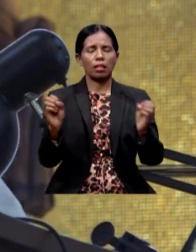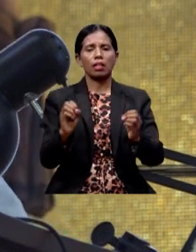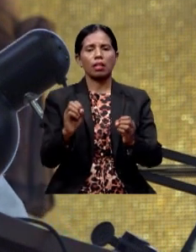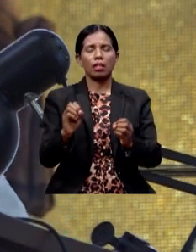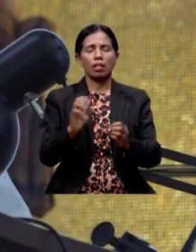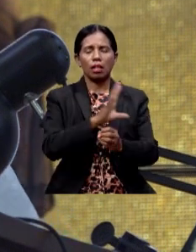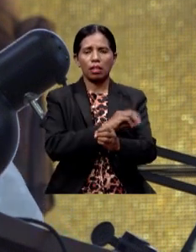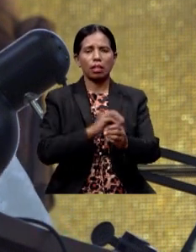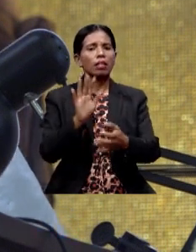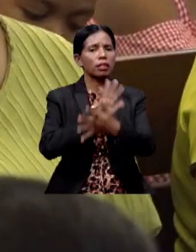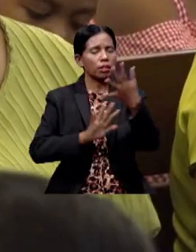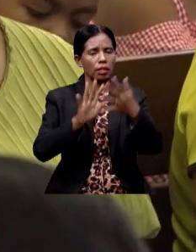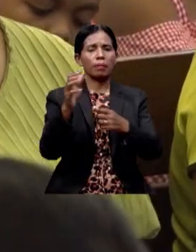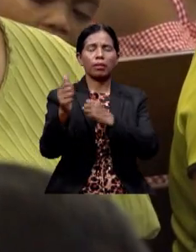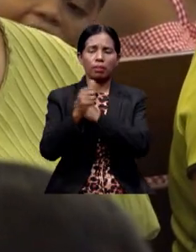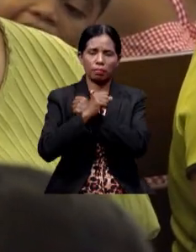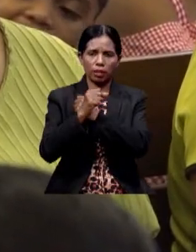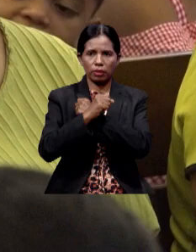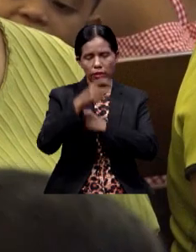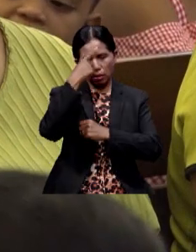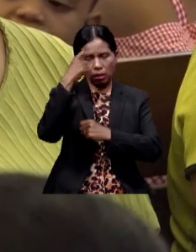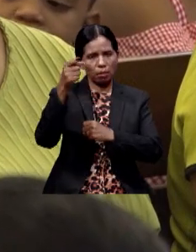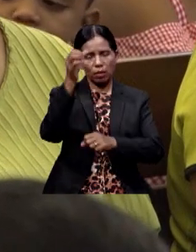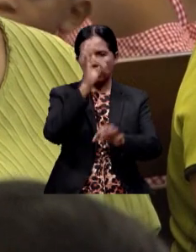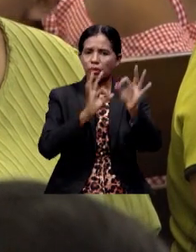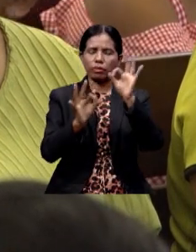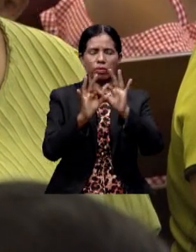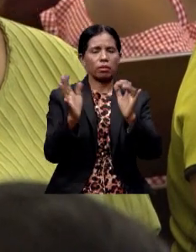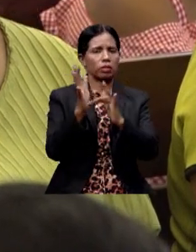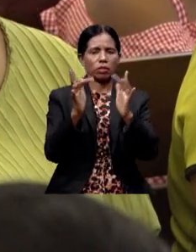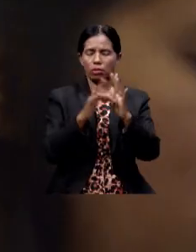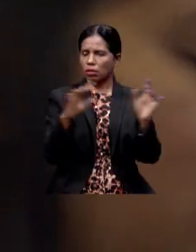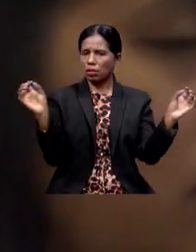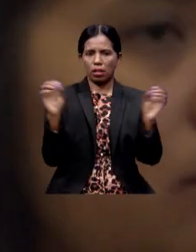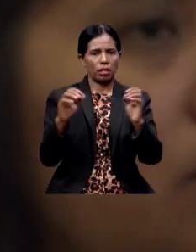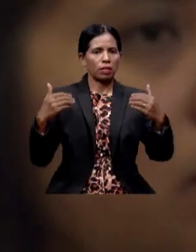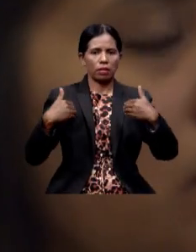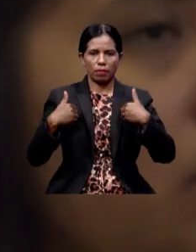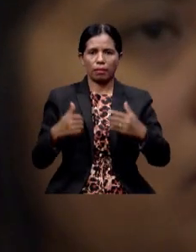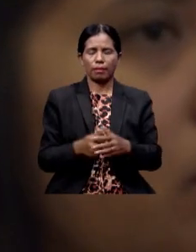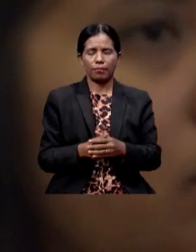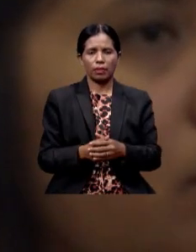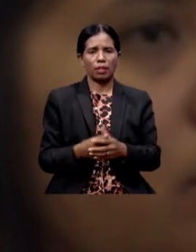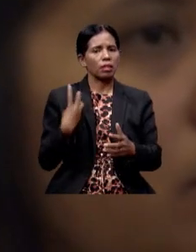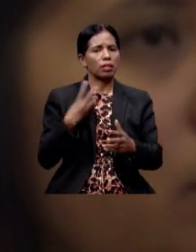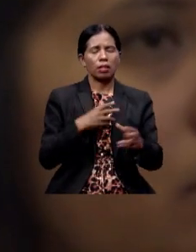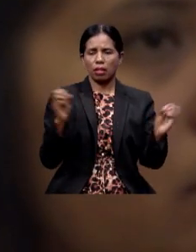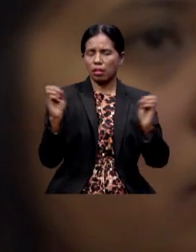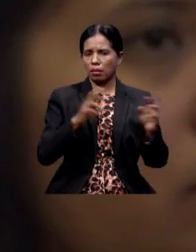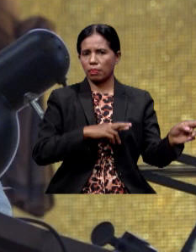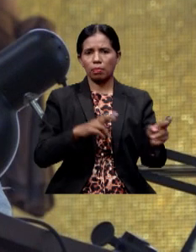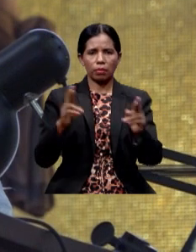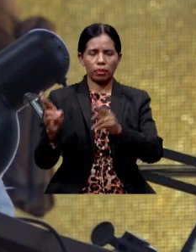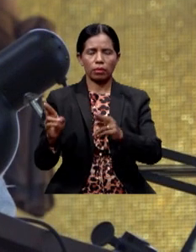ki, fier lá ia. Mas que tá roto da labara lá ia, a nessa ideia lá pronto. A tu